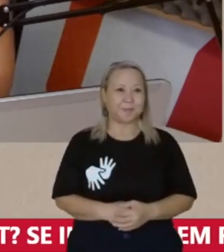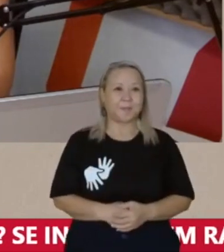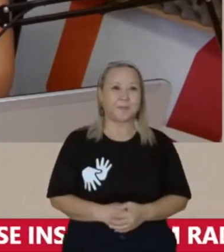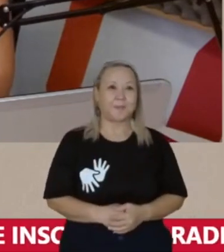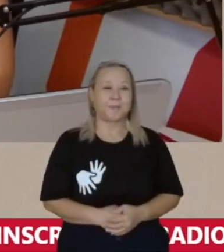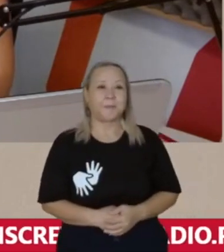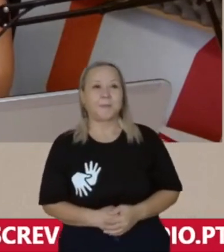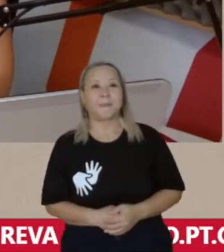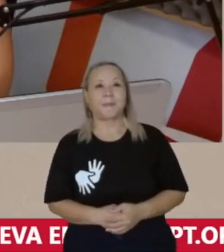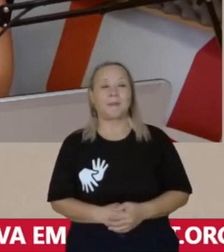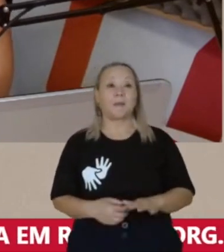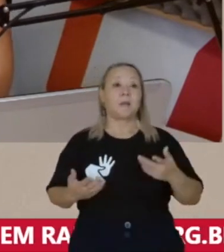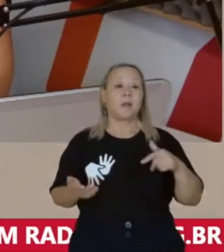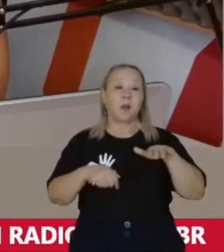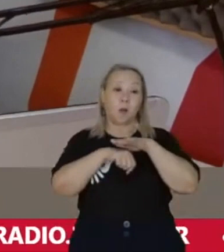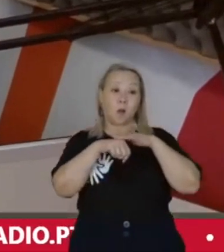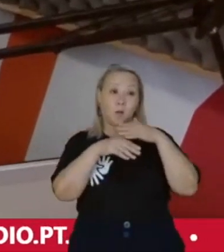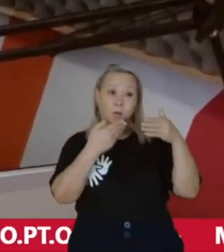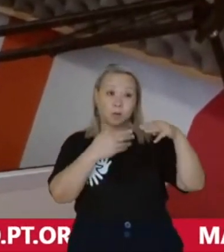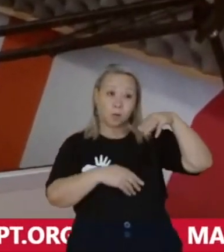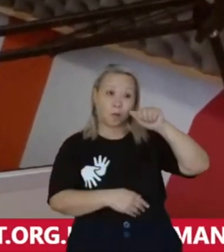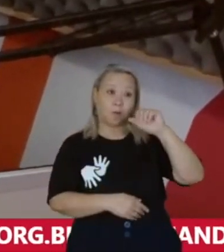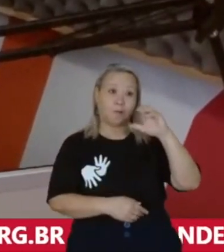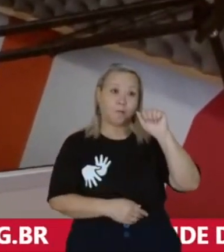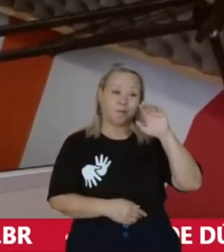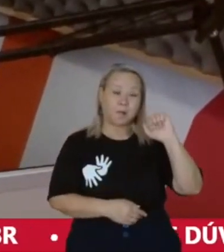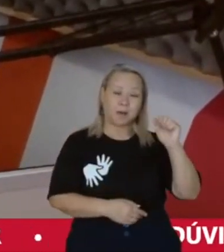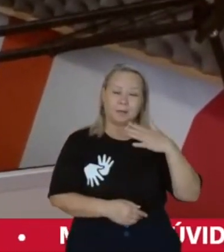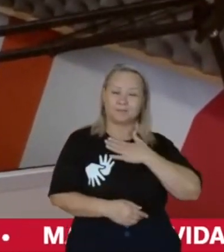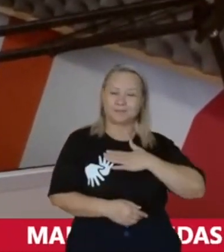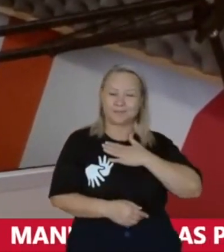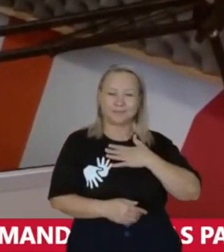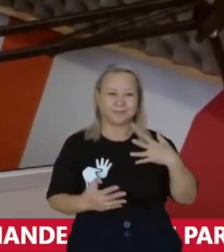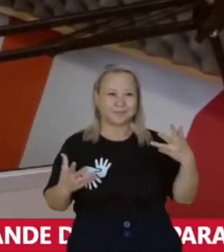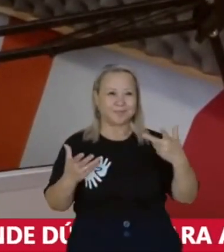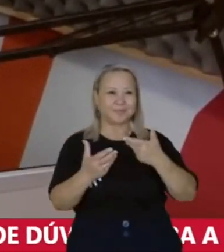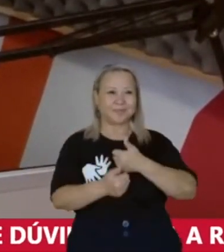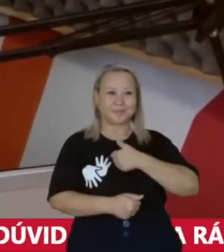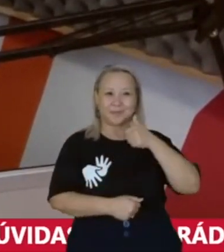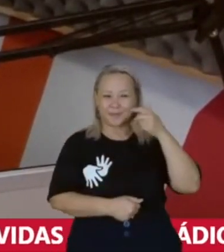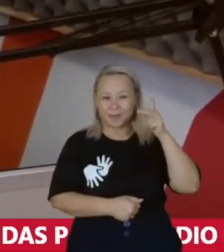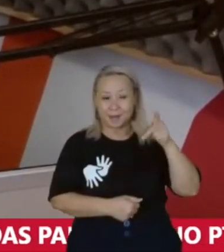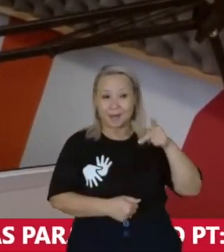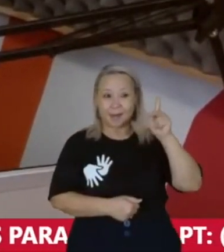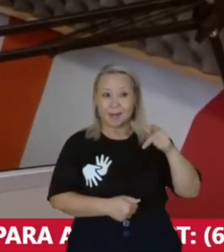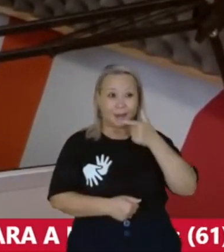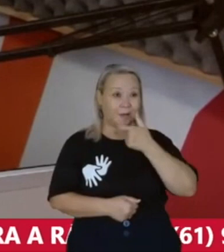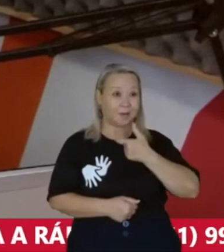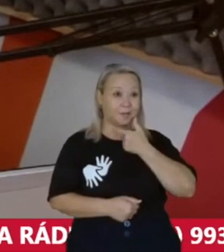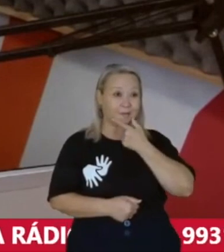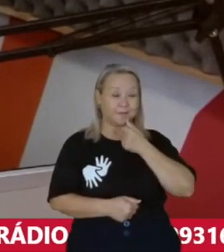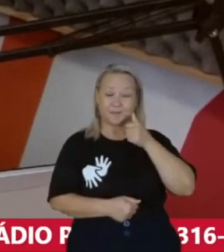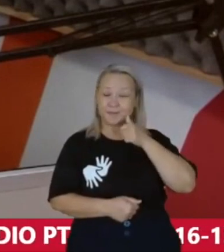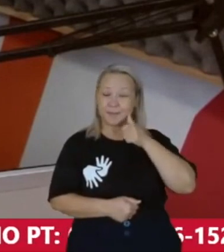a próxima. A gente conversou com a Macaé Evaristo, uma simpatia, vereadora de BH, e a